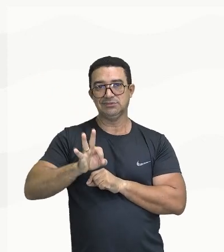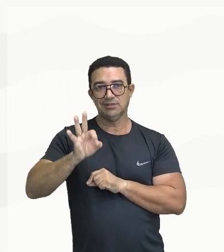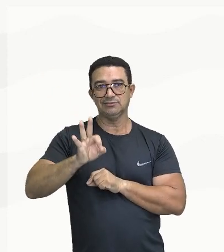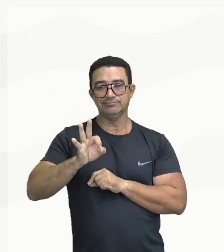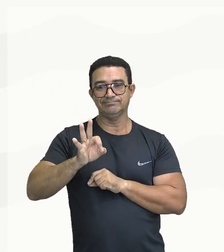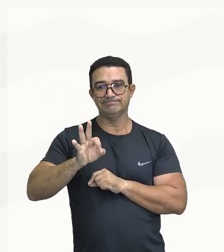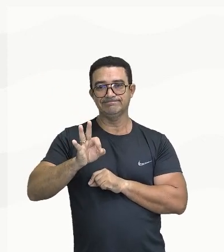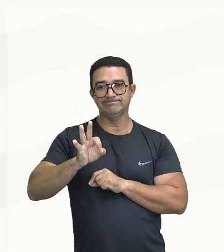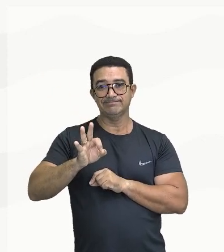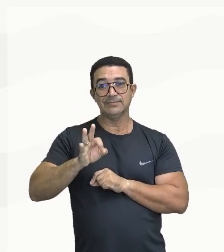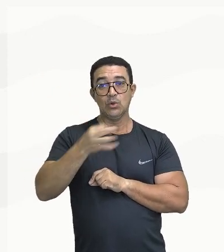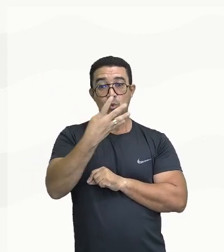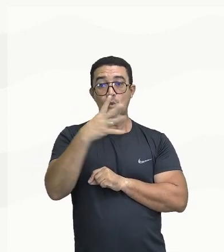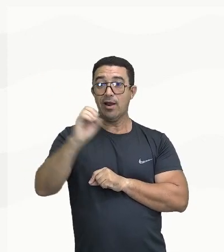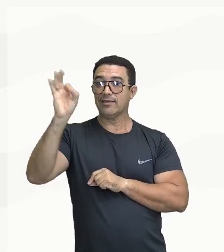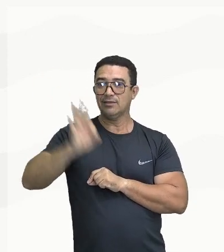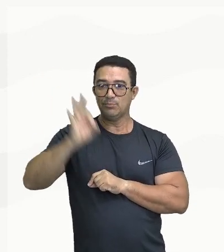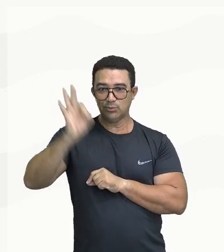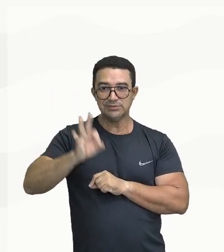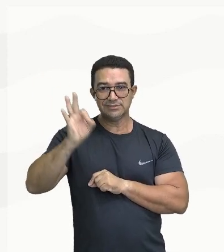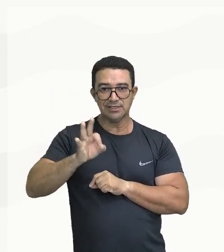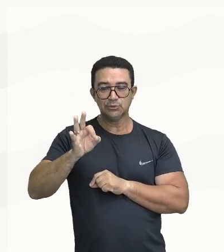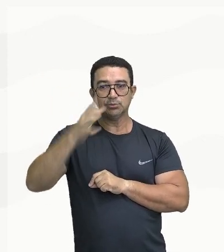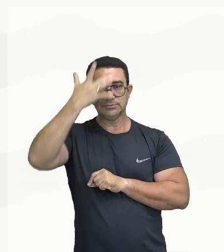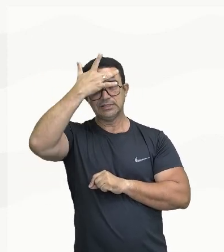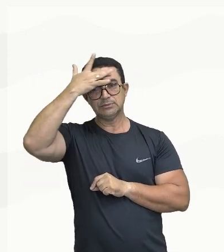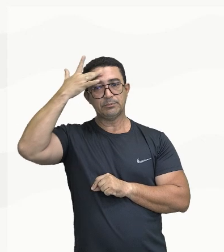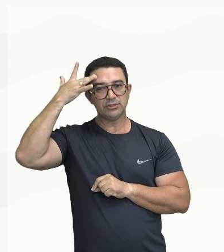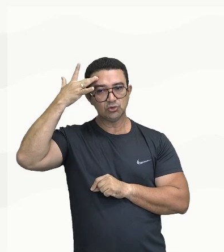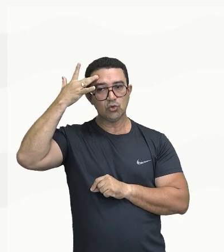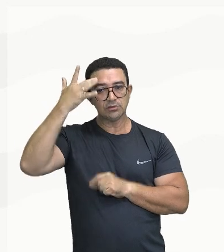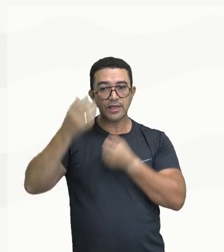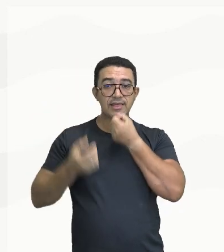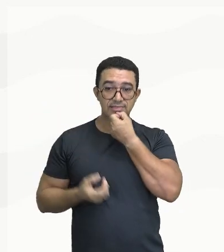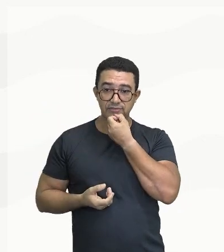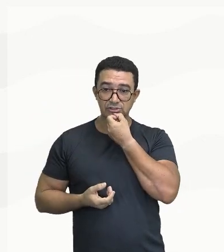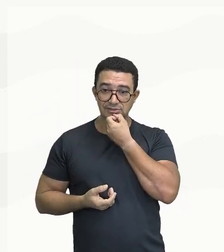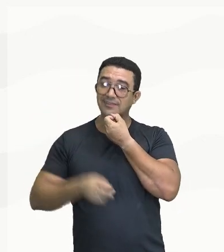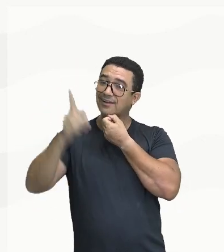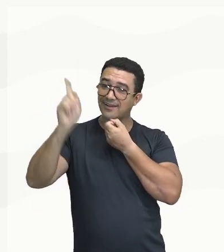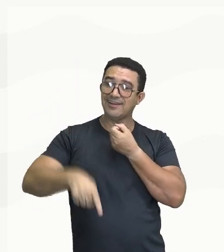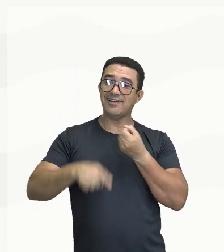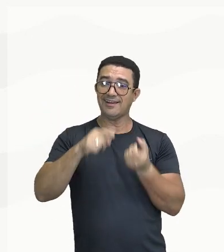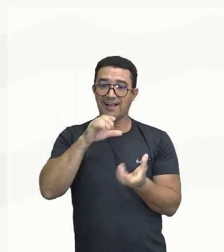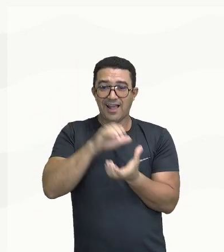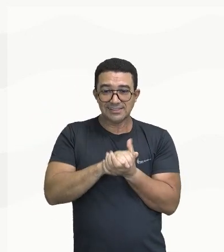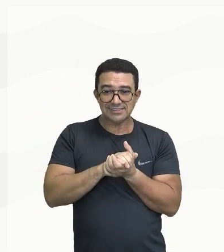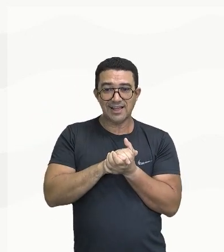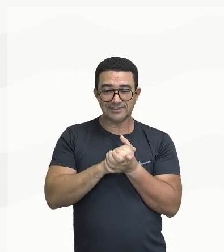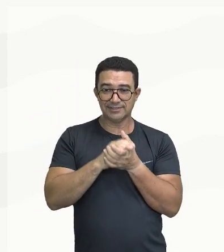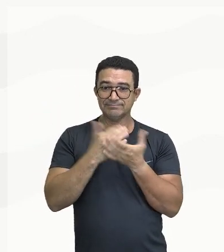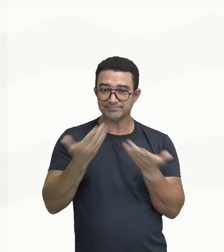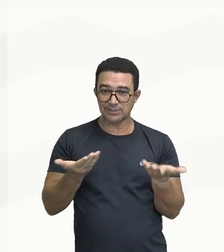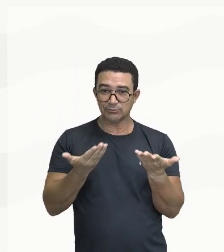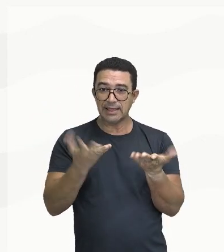seja, 40% das pessoas entrevistadas são casadas